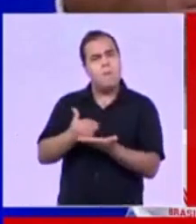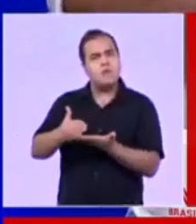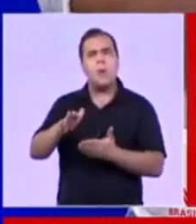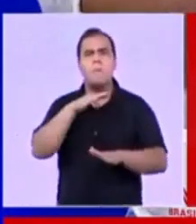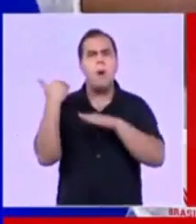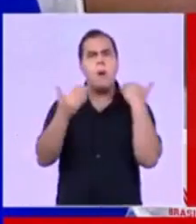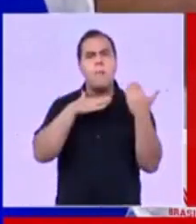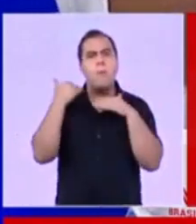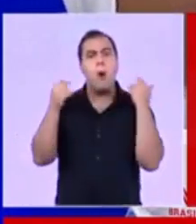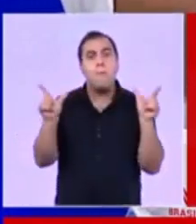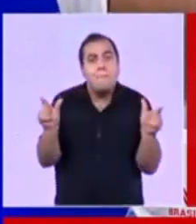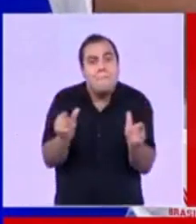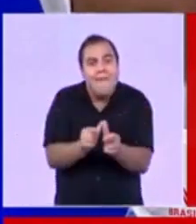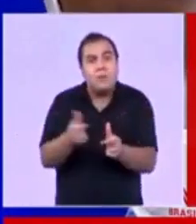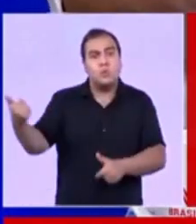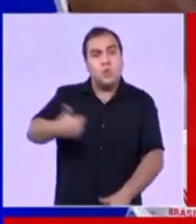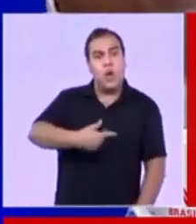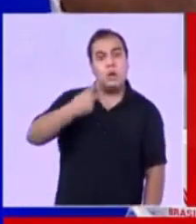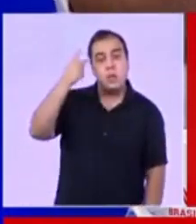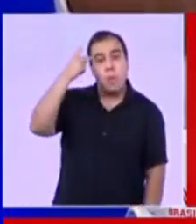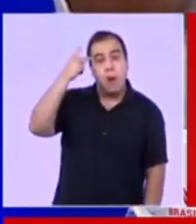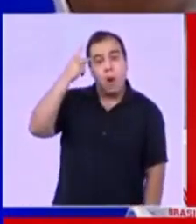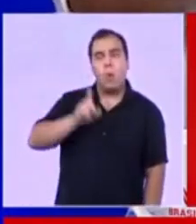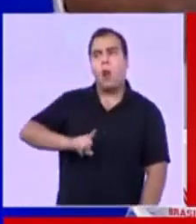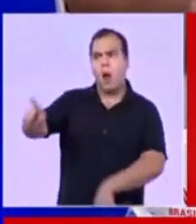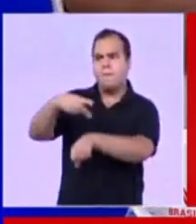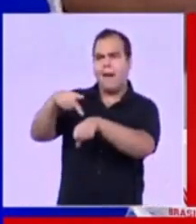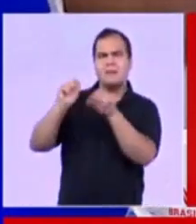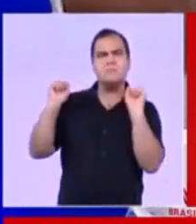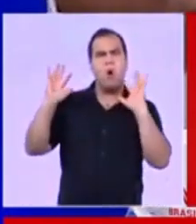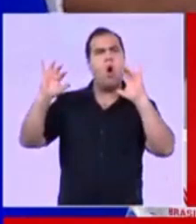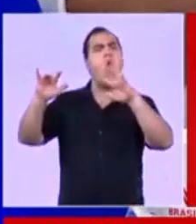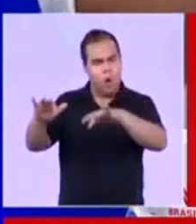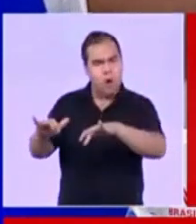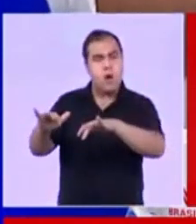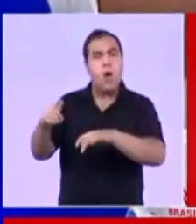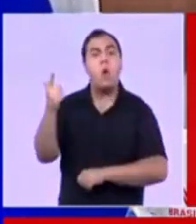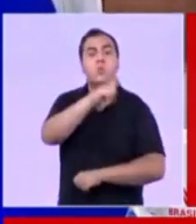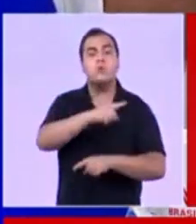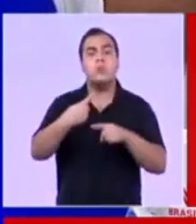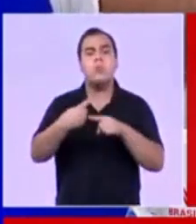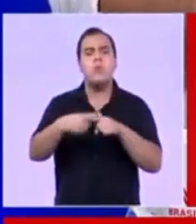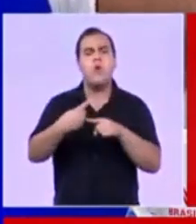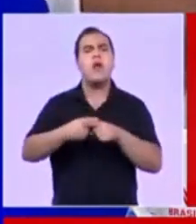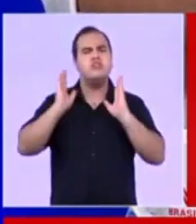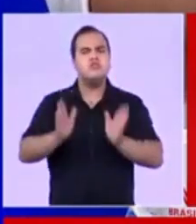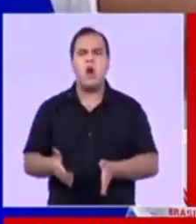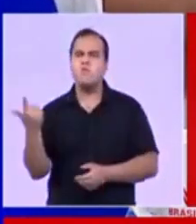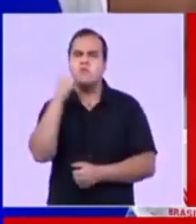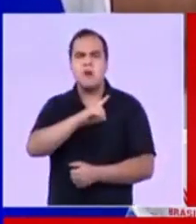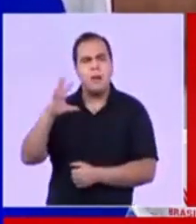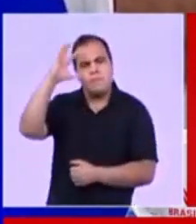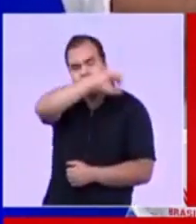menos mortes por convido que a cidade de São Paulo mesmo sendo o país mais populoso do mundo e conseguiu isso porque fez a lição de casa